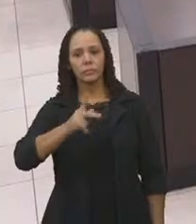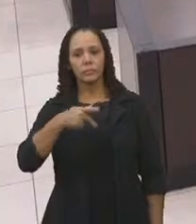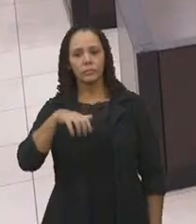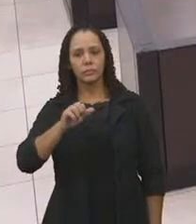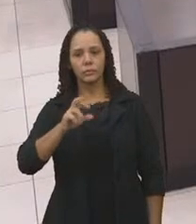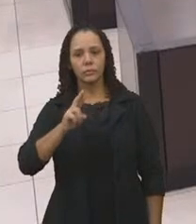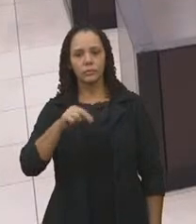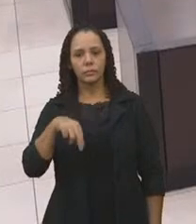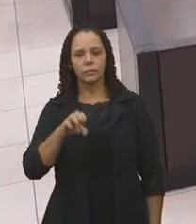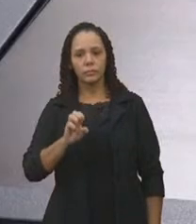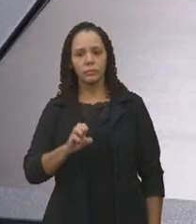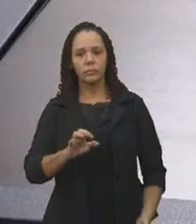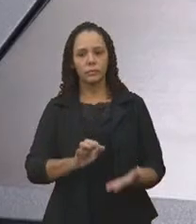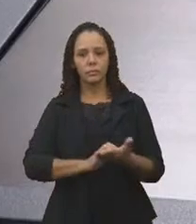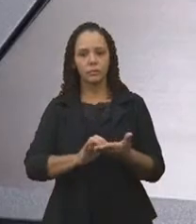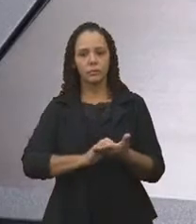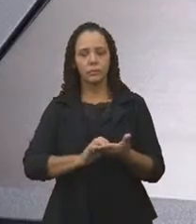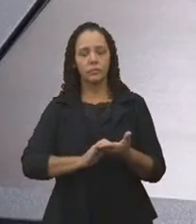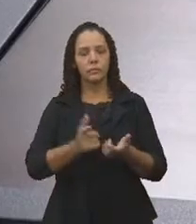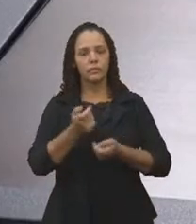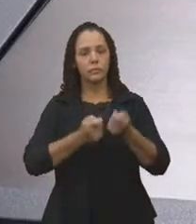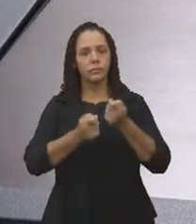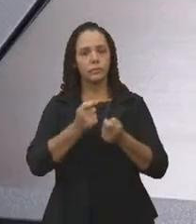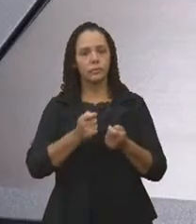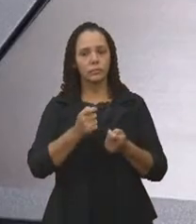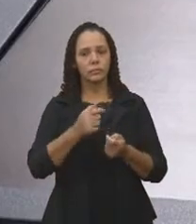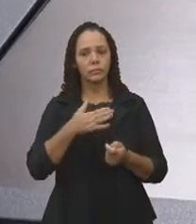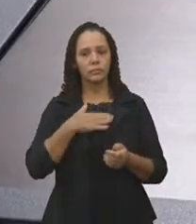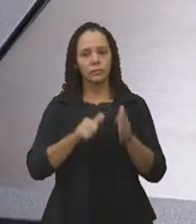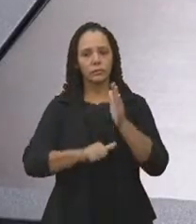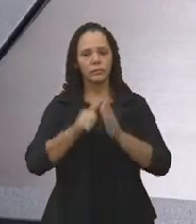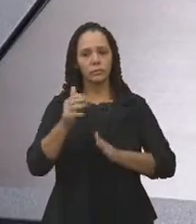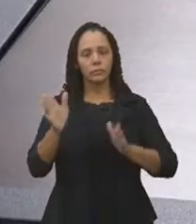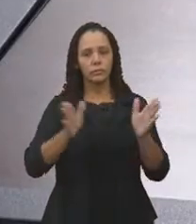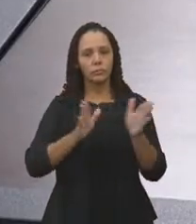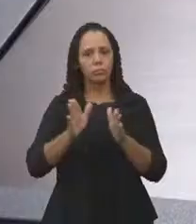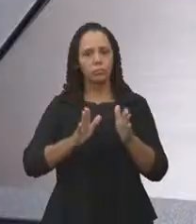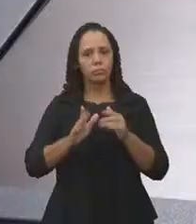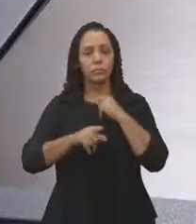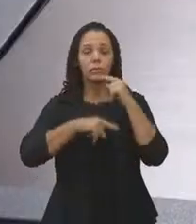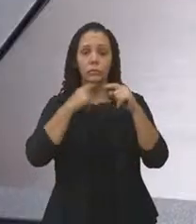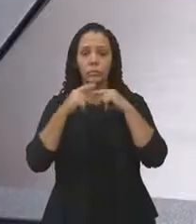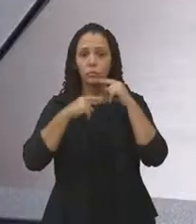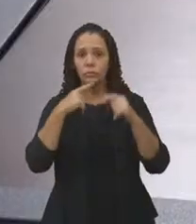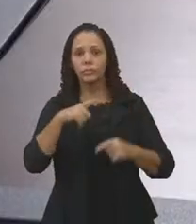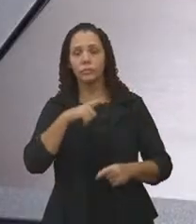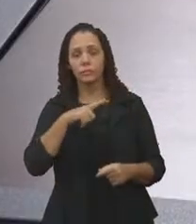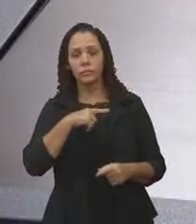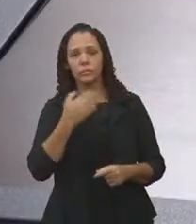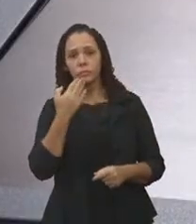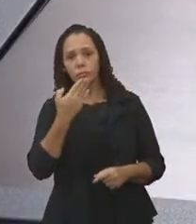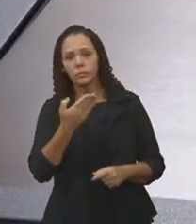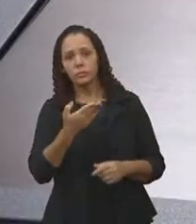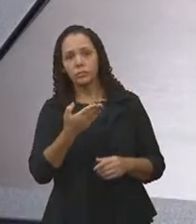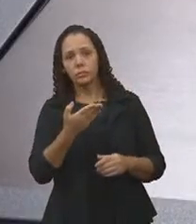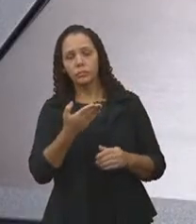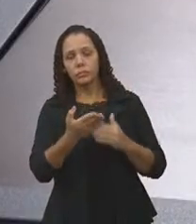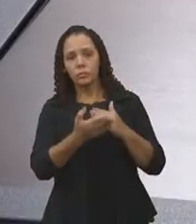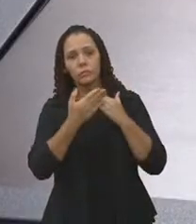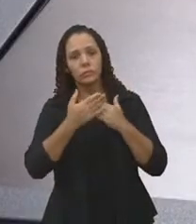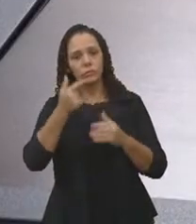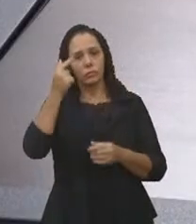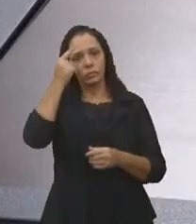É o meu primeiro mandato, ainda tenho algumas dúvidas, tá? Estou até concluindo ali com o Edgar já tem uma experiência também como vereador, vice. Eu